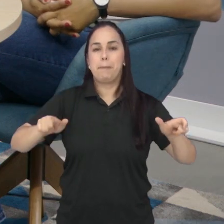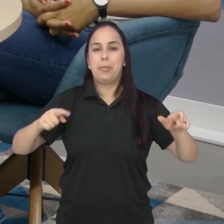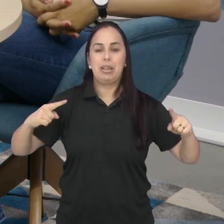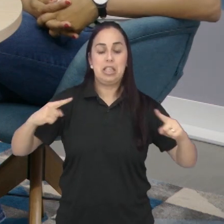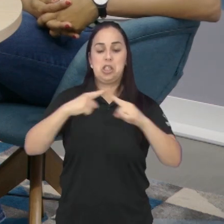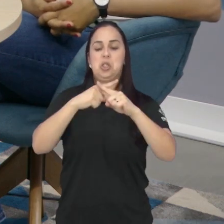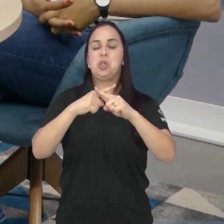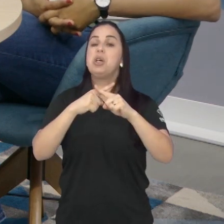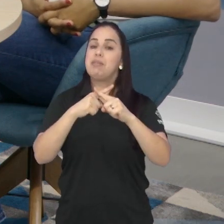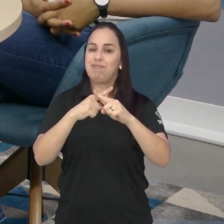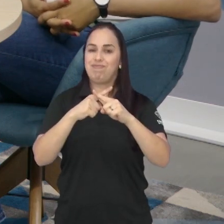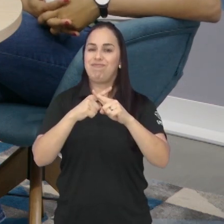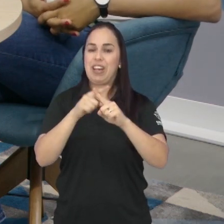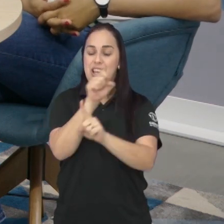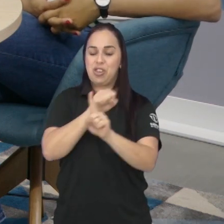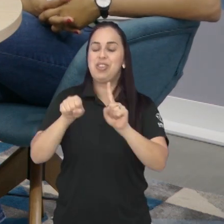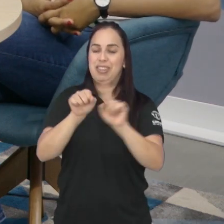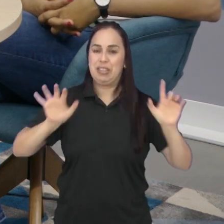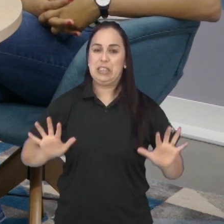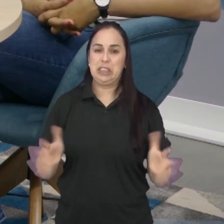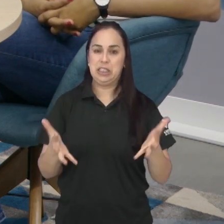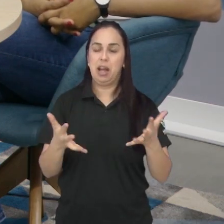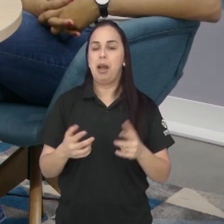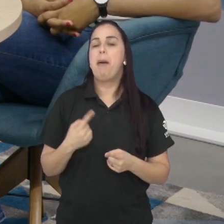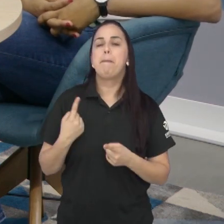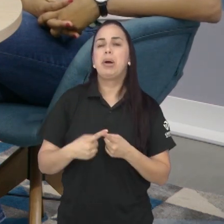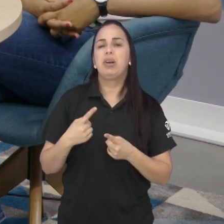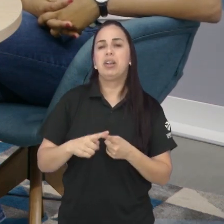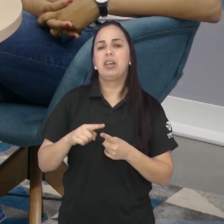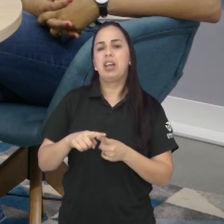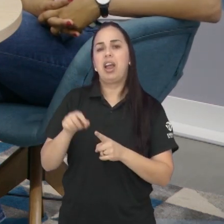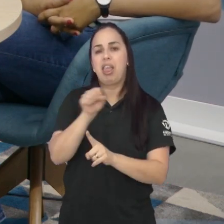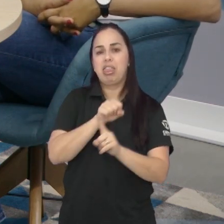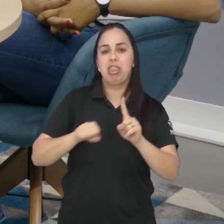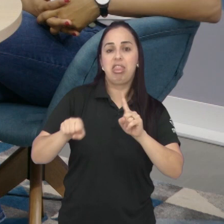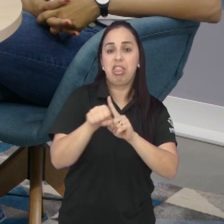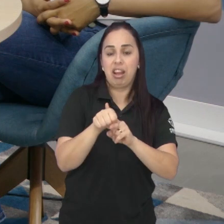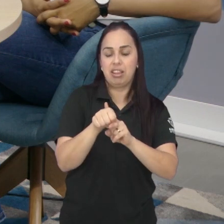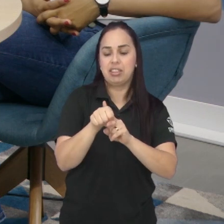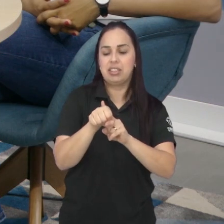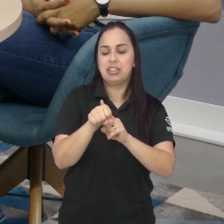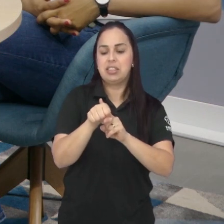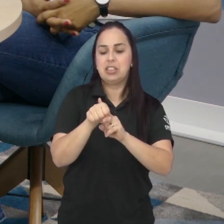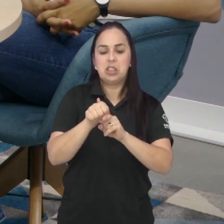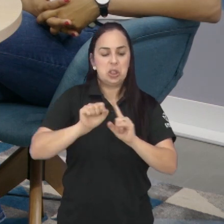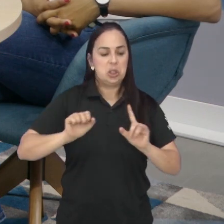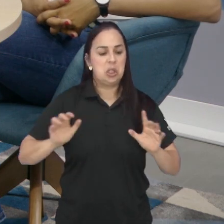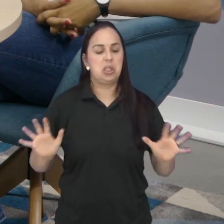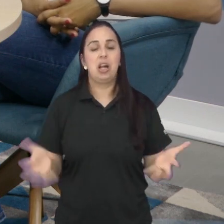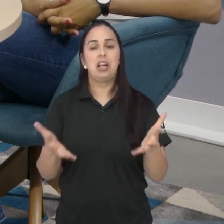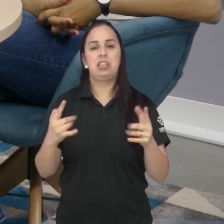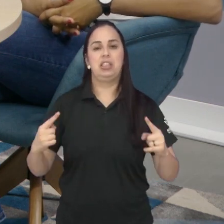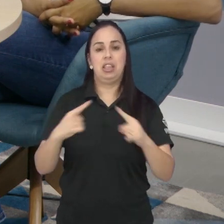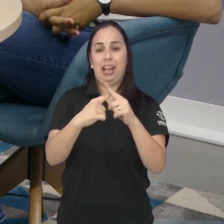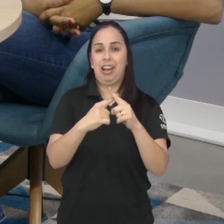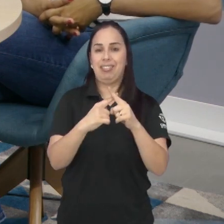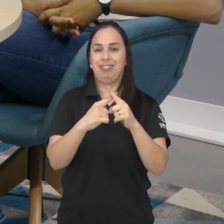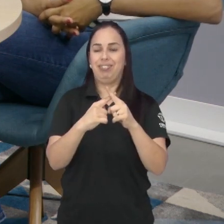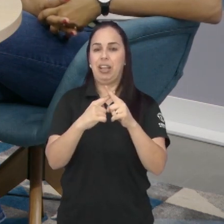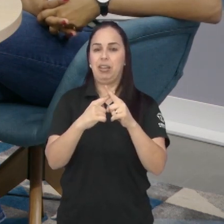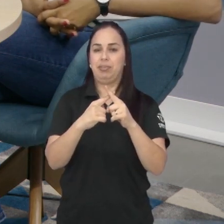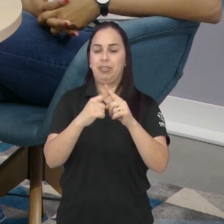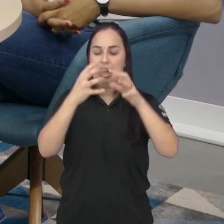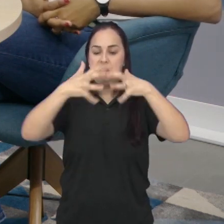com vocês também. Por que isso, né? Por que a sociedade, em vez de incentivar essa união, essa parceria,